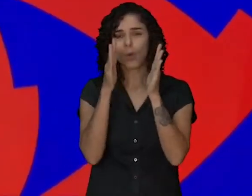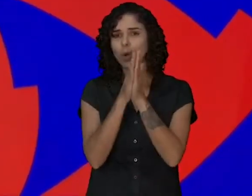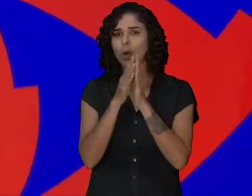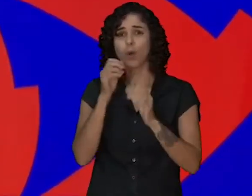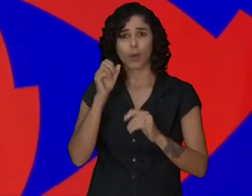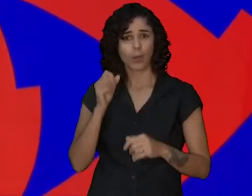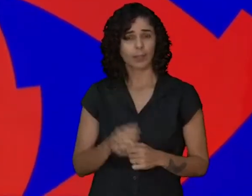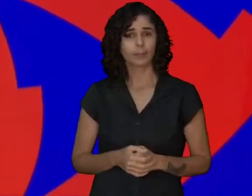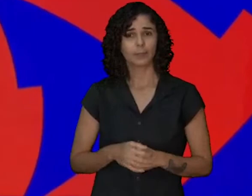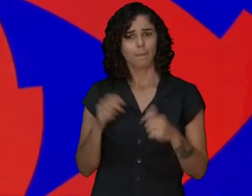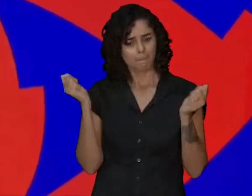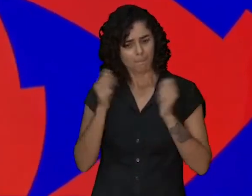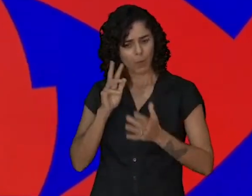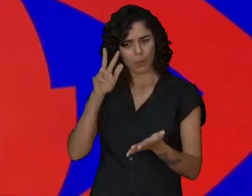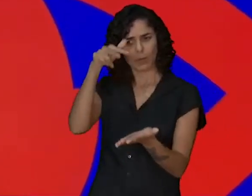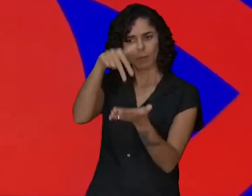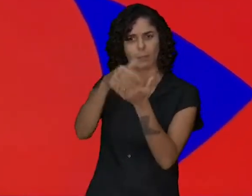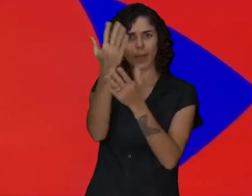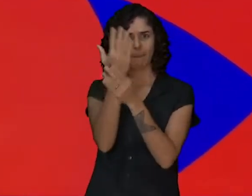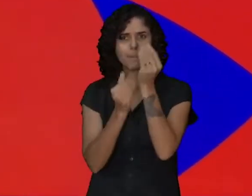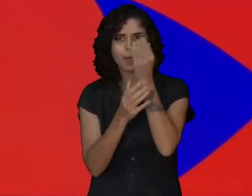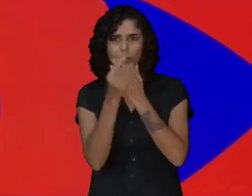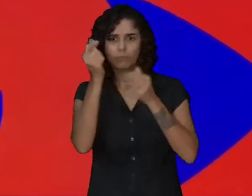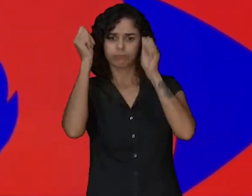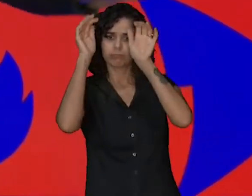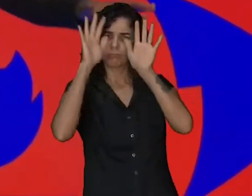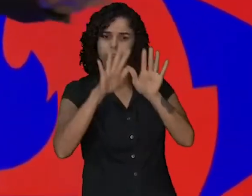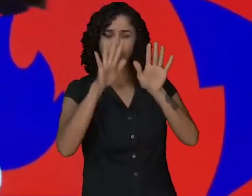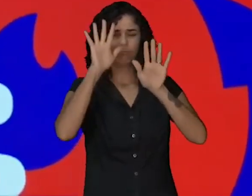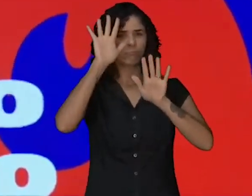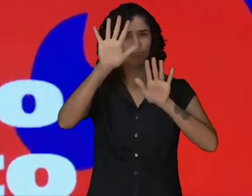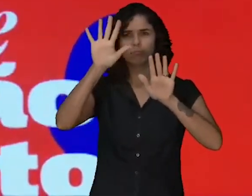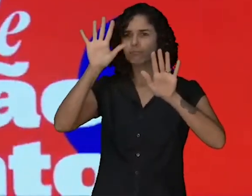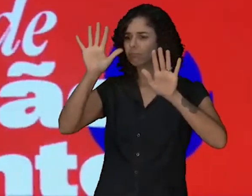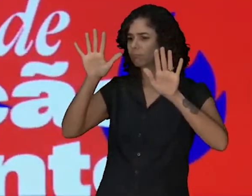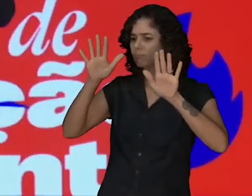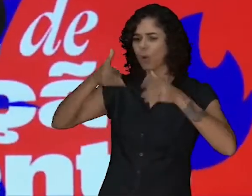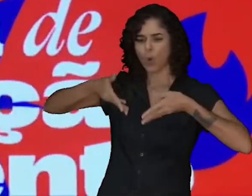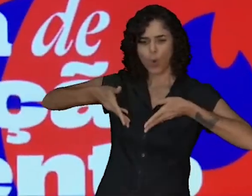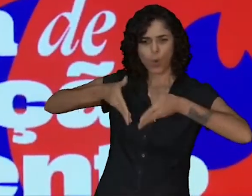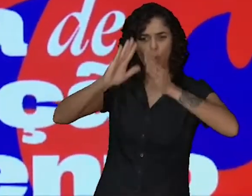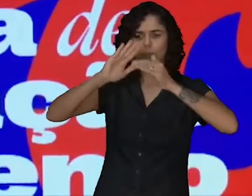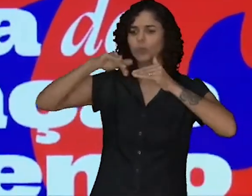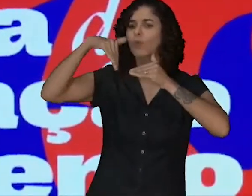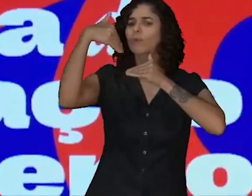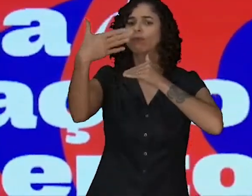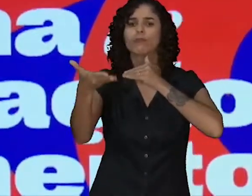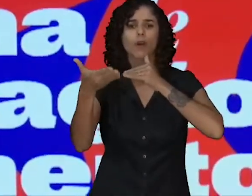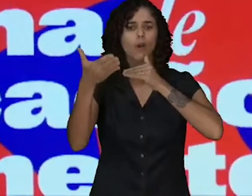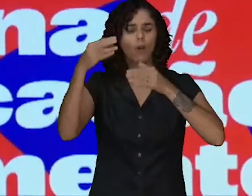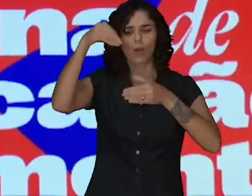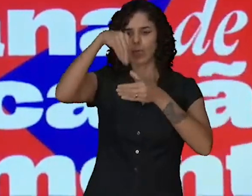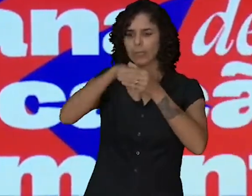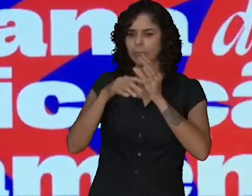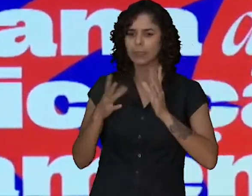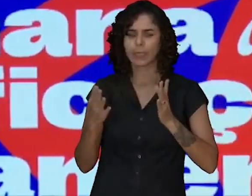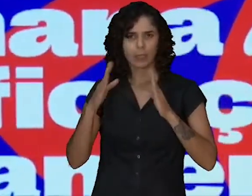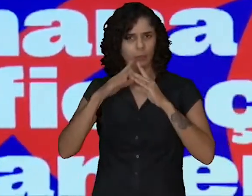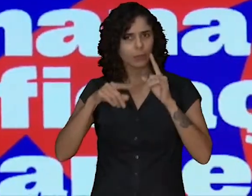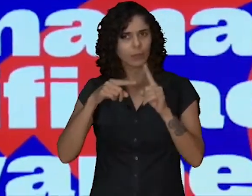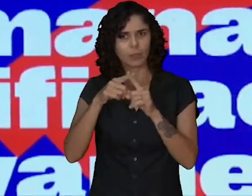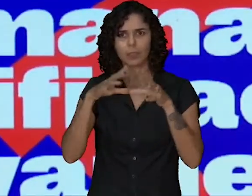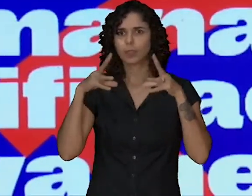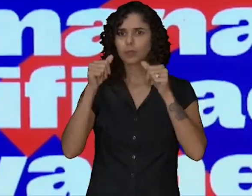pé, estende a mão na direção para frente, para os corredores, e começa a orar por esse povo, para que a vida deles